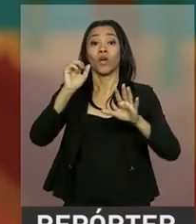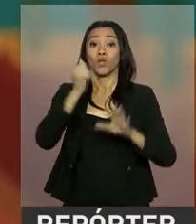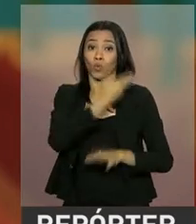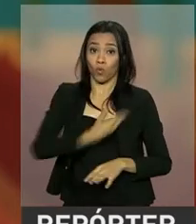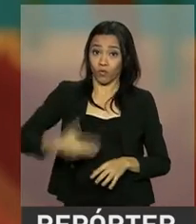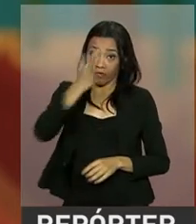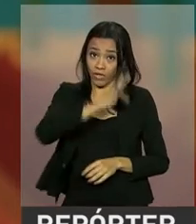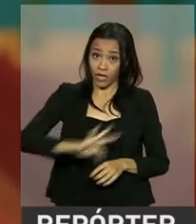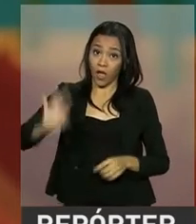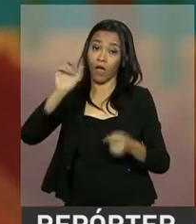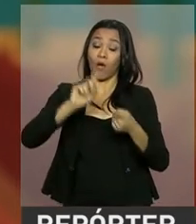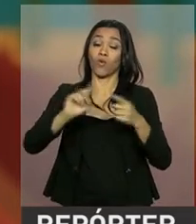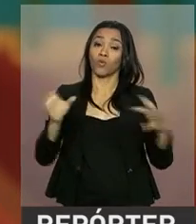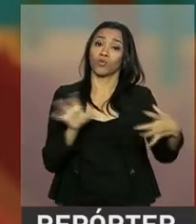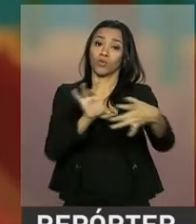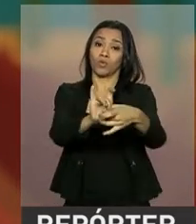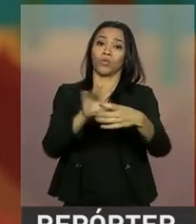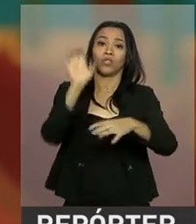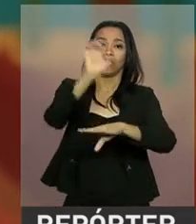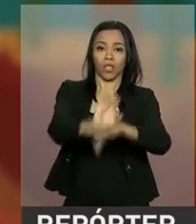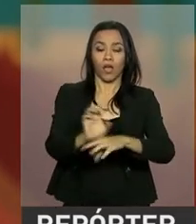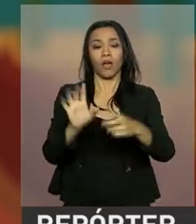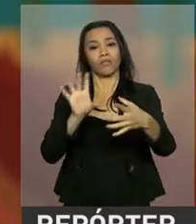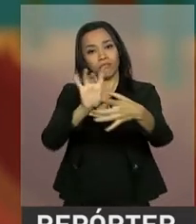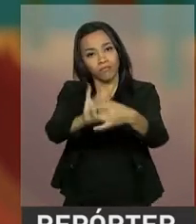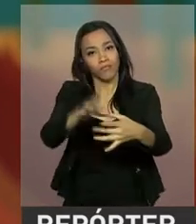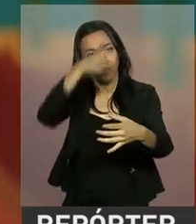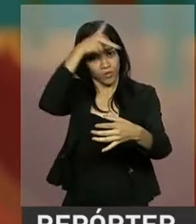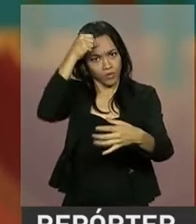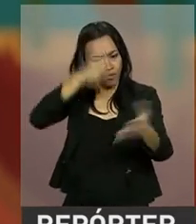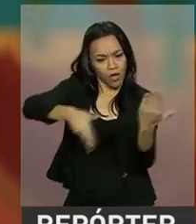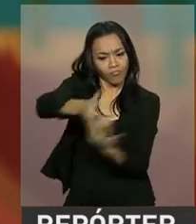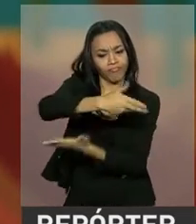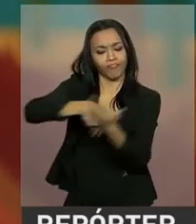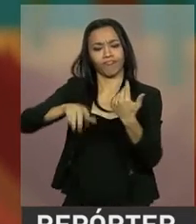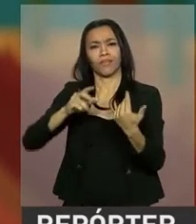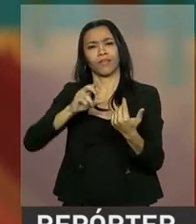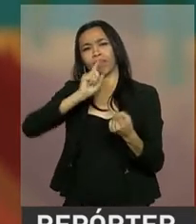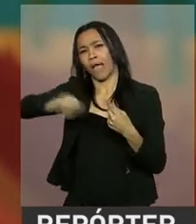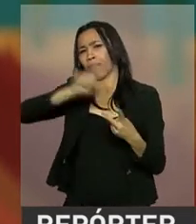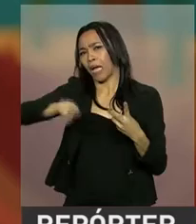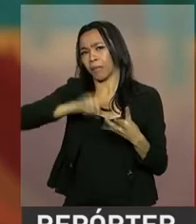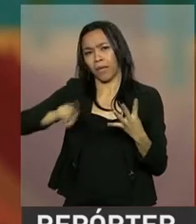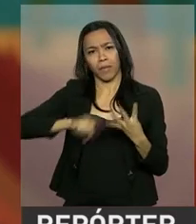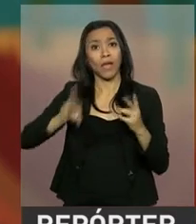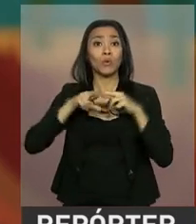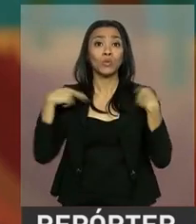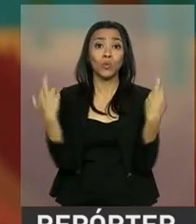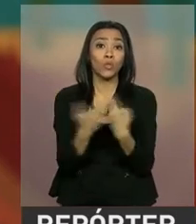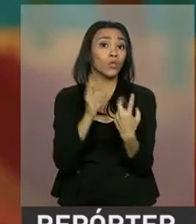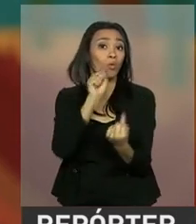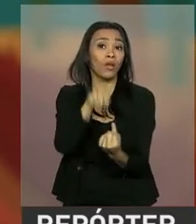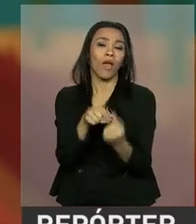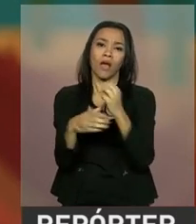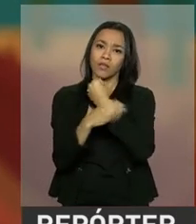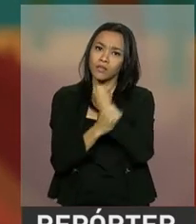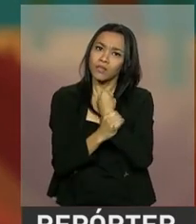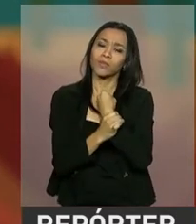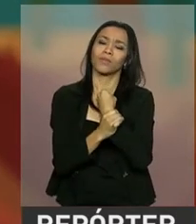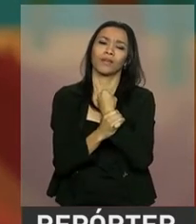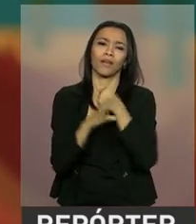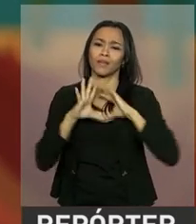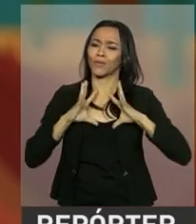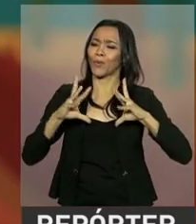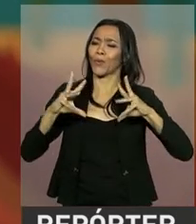conjunto com o governo estadual eo governo municipal nós temos feito seguidas reuniões para garantir a segurança de